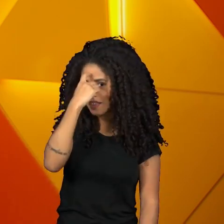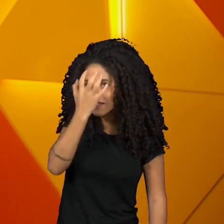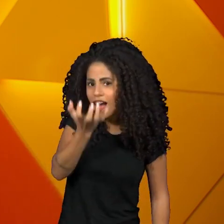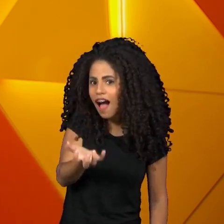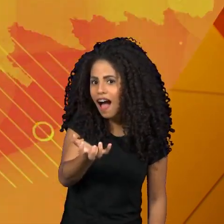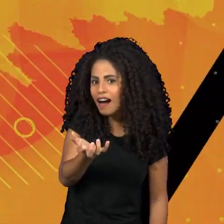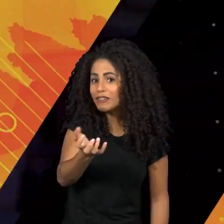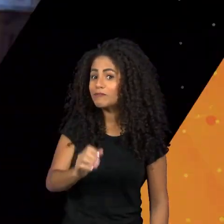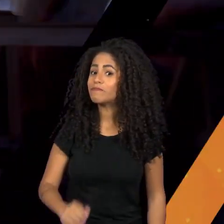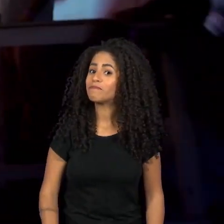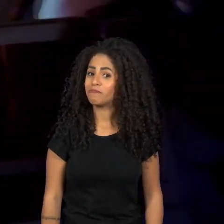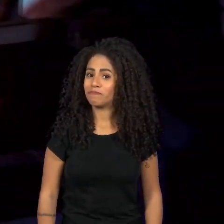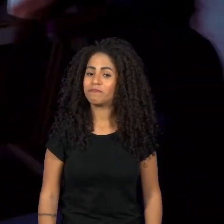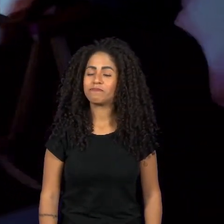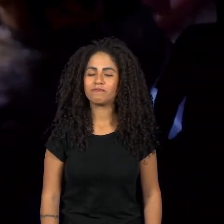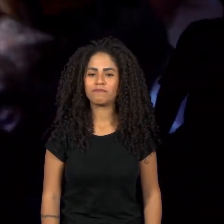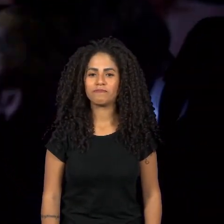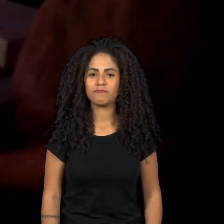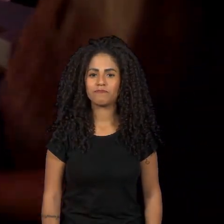artificial.